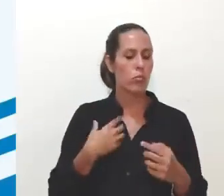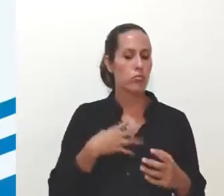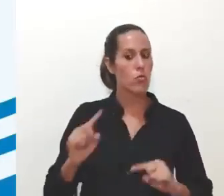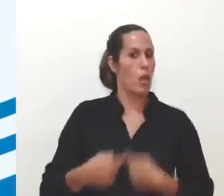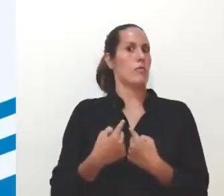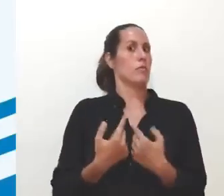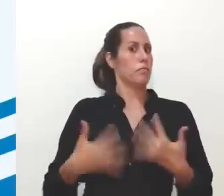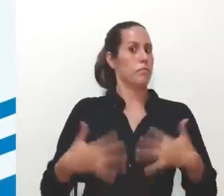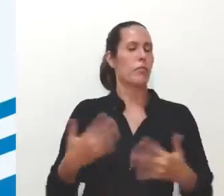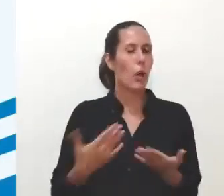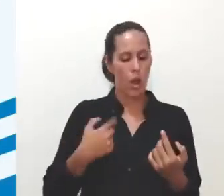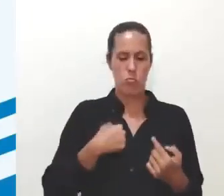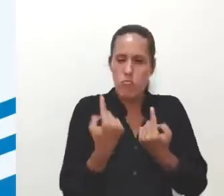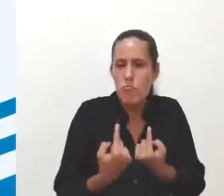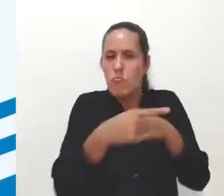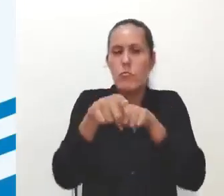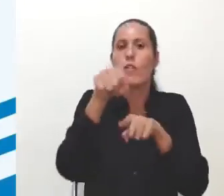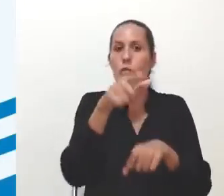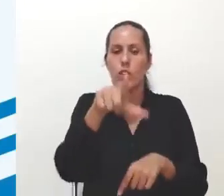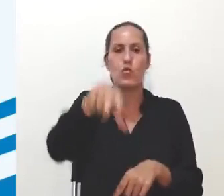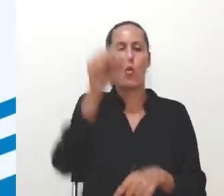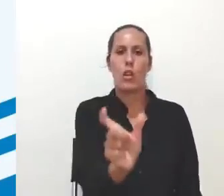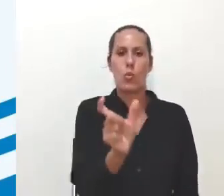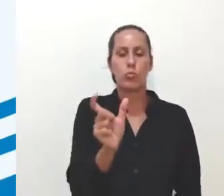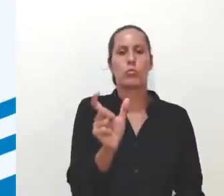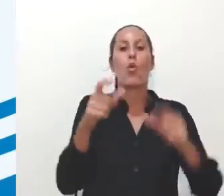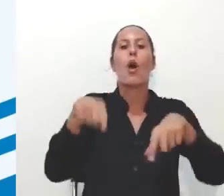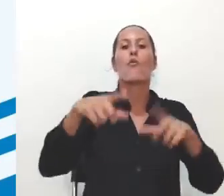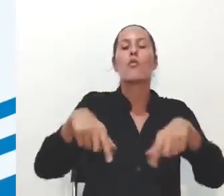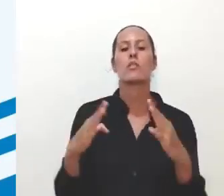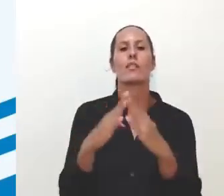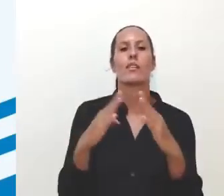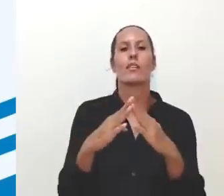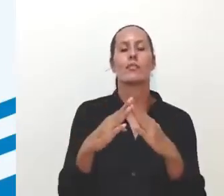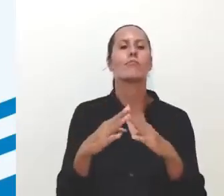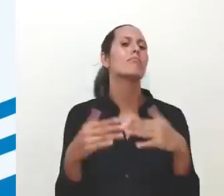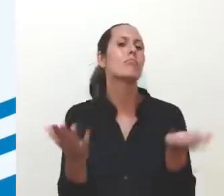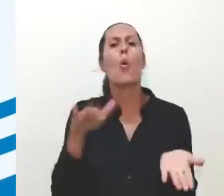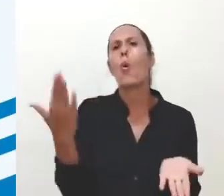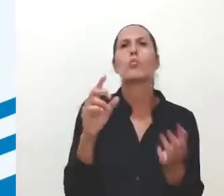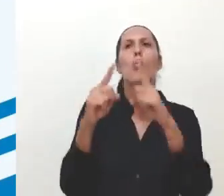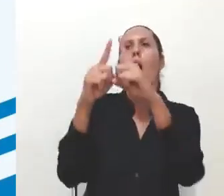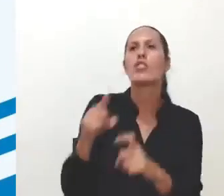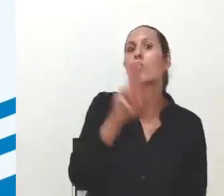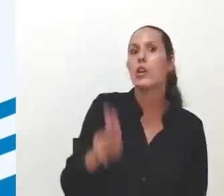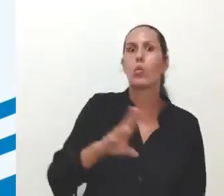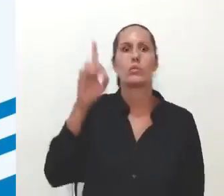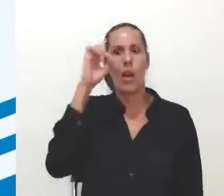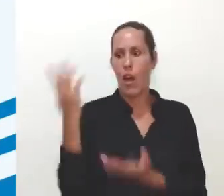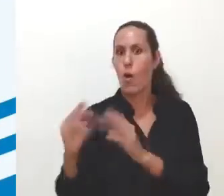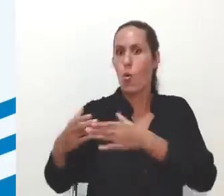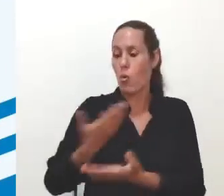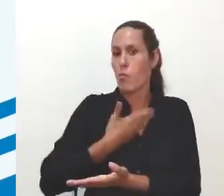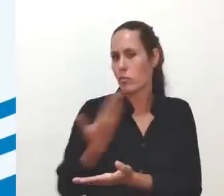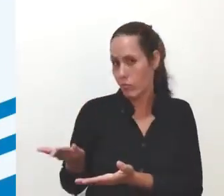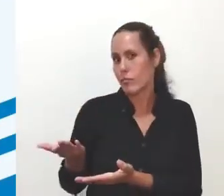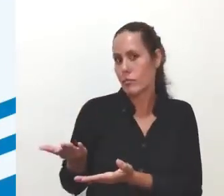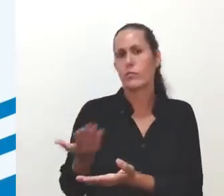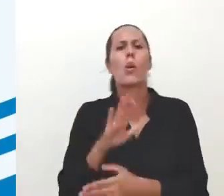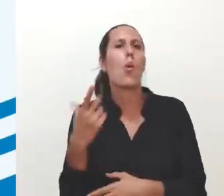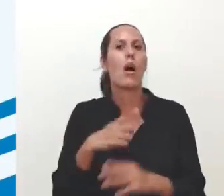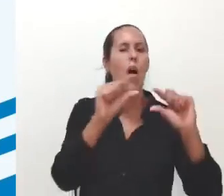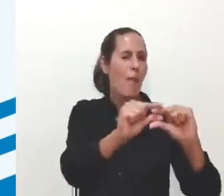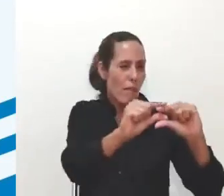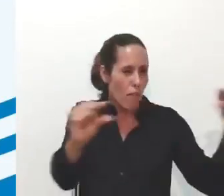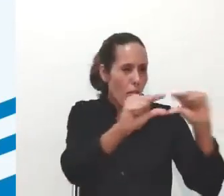tal um desafio agora? Eu te desafio a escolher uma expressão do local onde você vive, ou uma gíria que você usa com o seu grupo